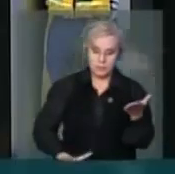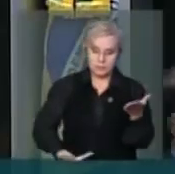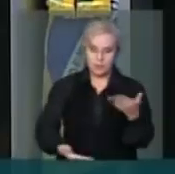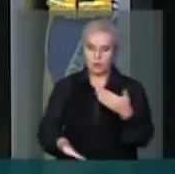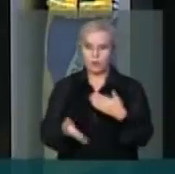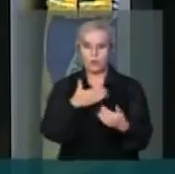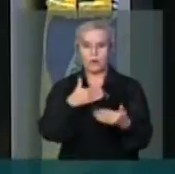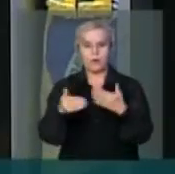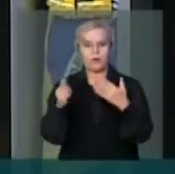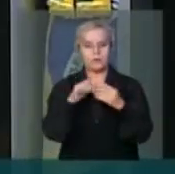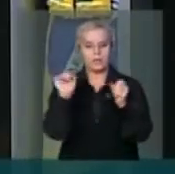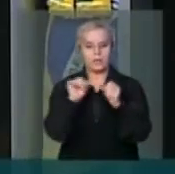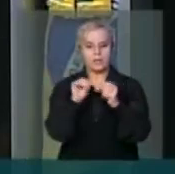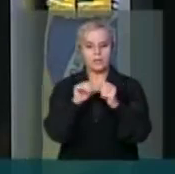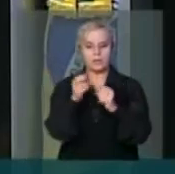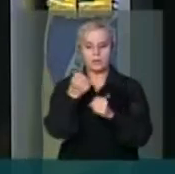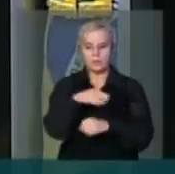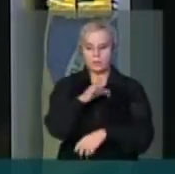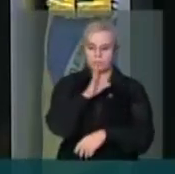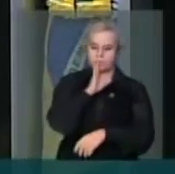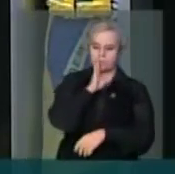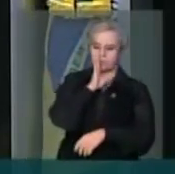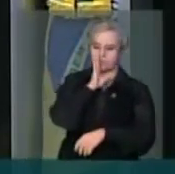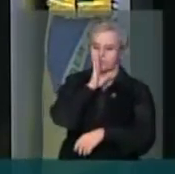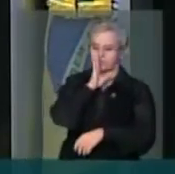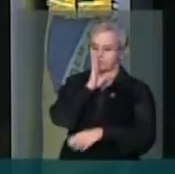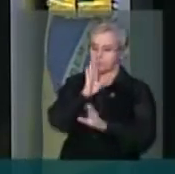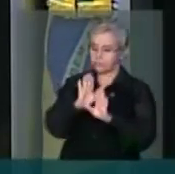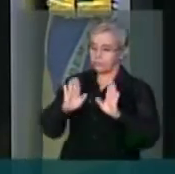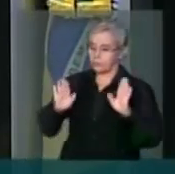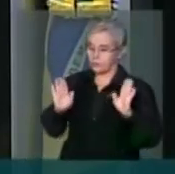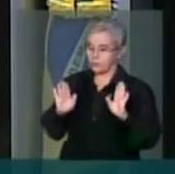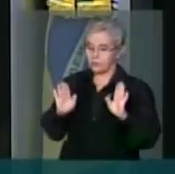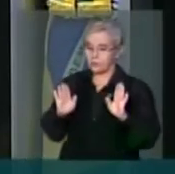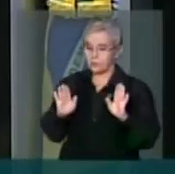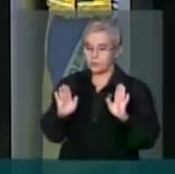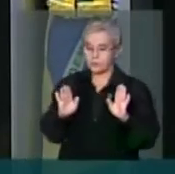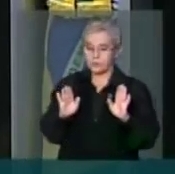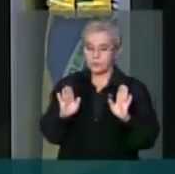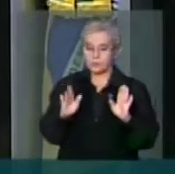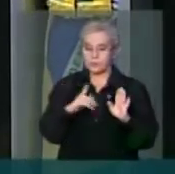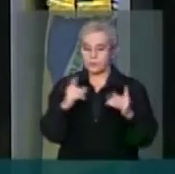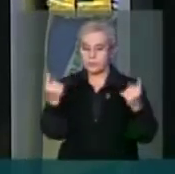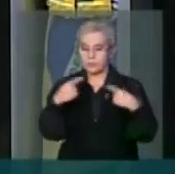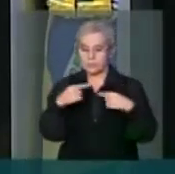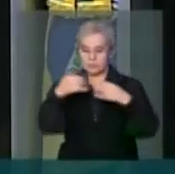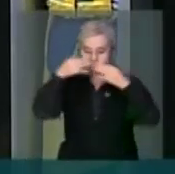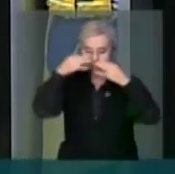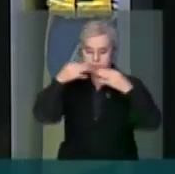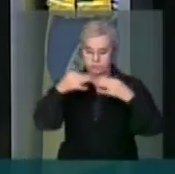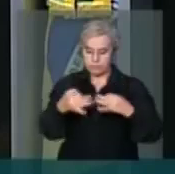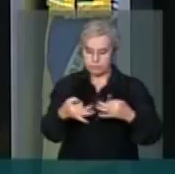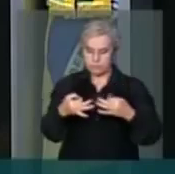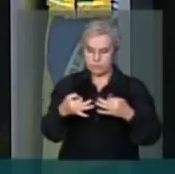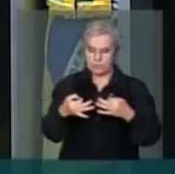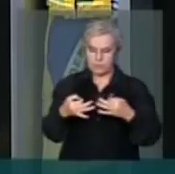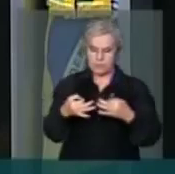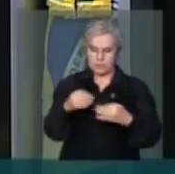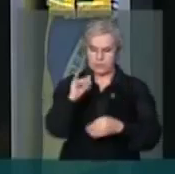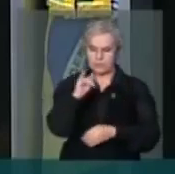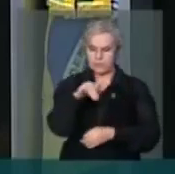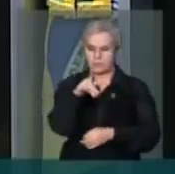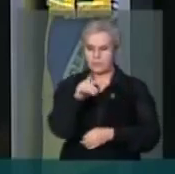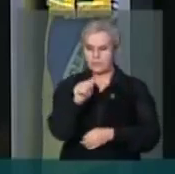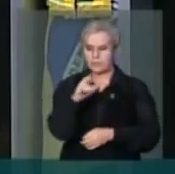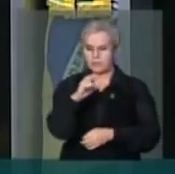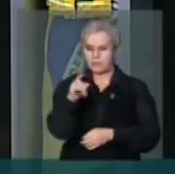qualquer ação ou omissão que viole os deveres de honestidade, imparcialidade, legalidade